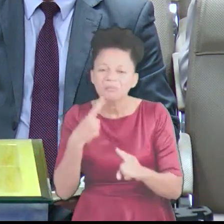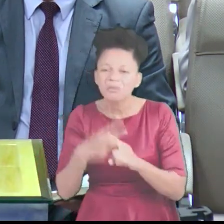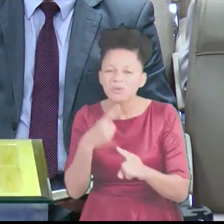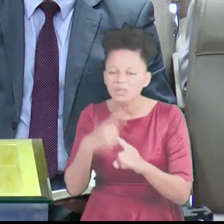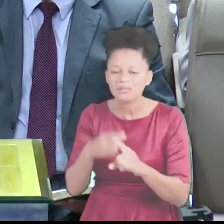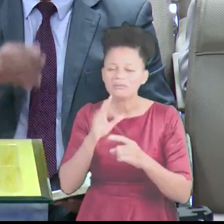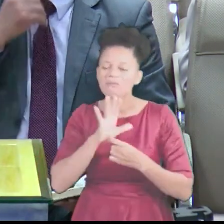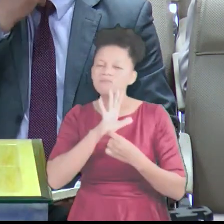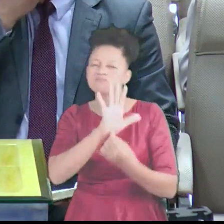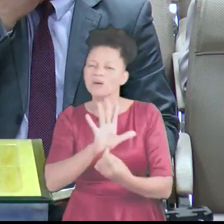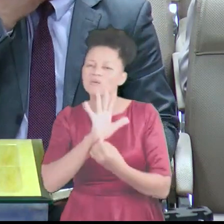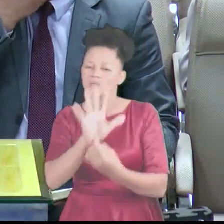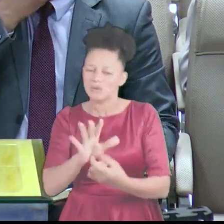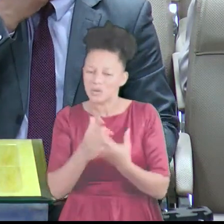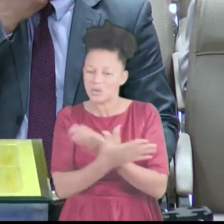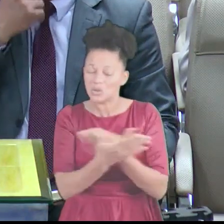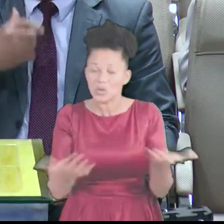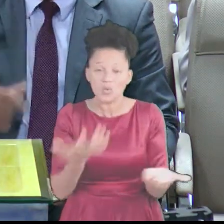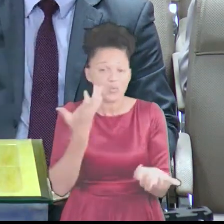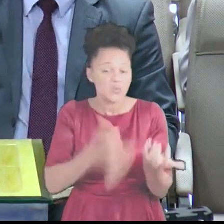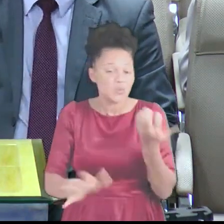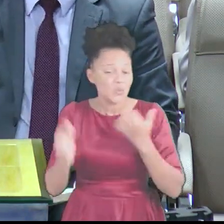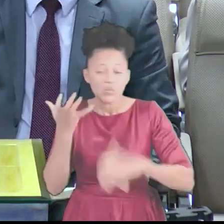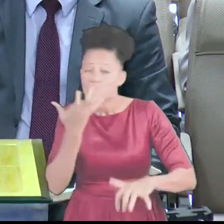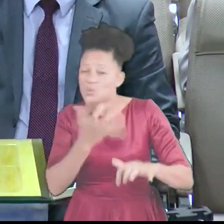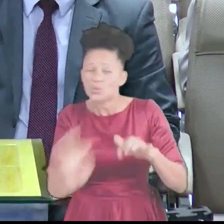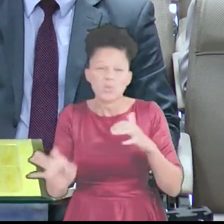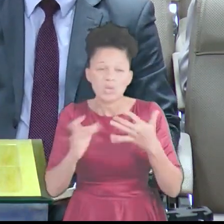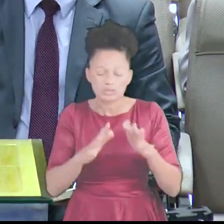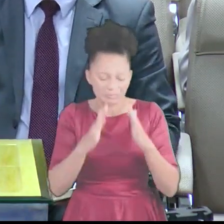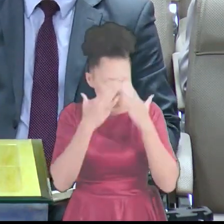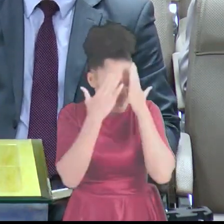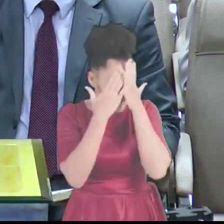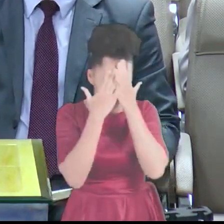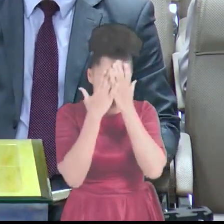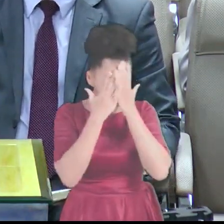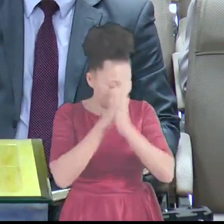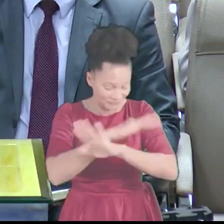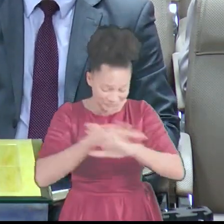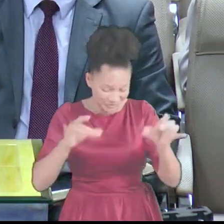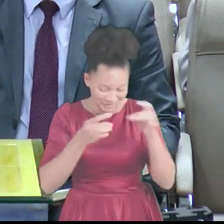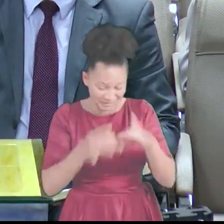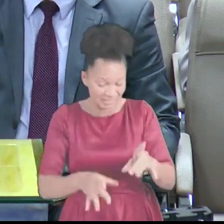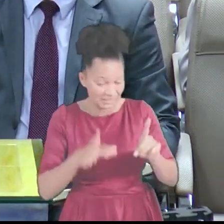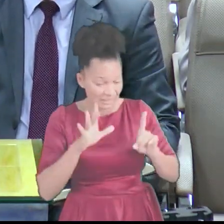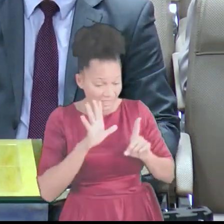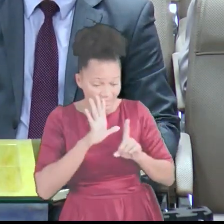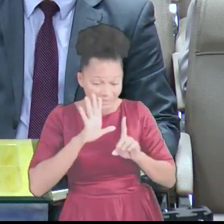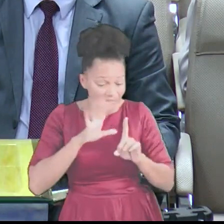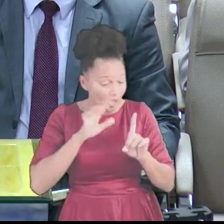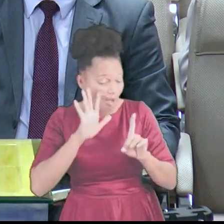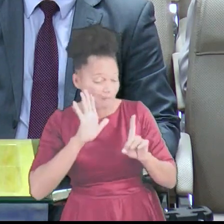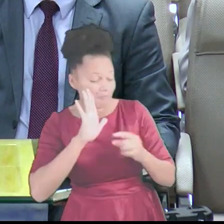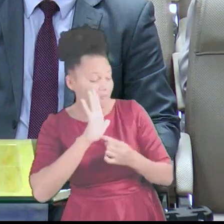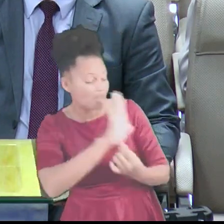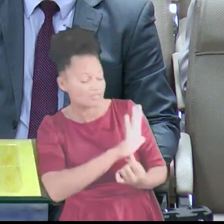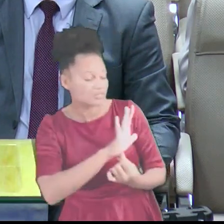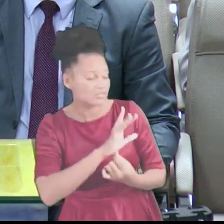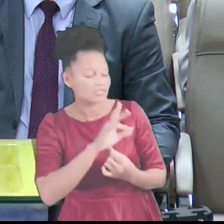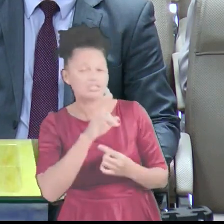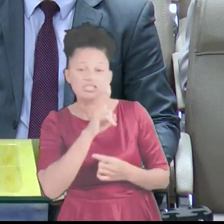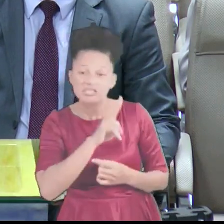está te mostrando que você... Eu não quero ver, homem, se eu ver, eu vou desistir. Mas Deus está lhe mostrando. É porque Deus vai